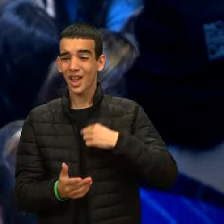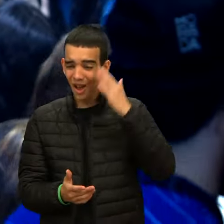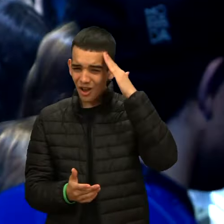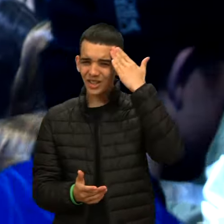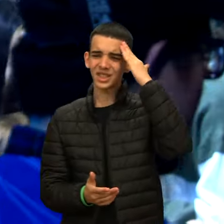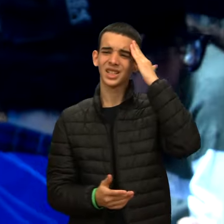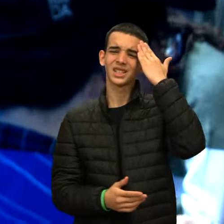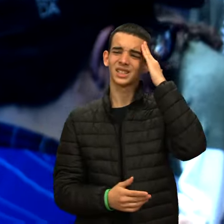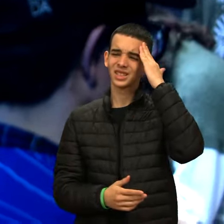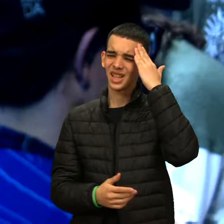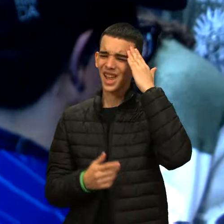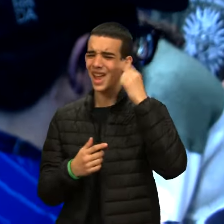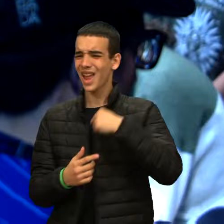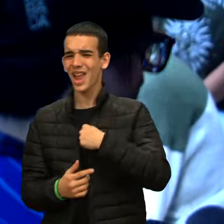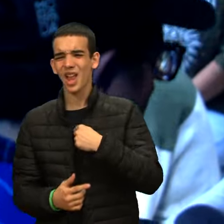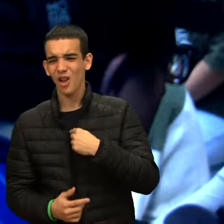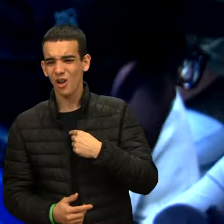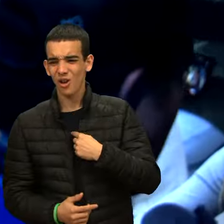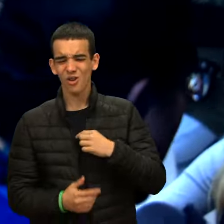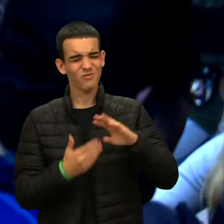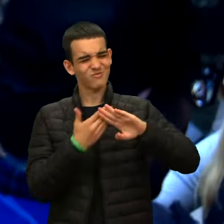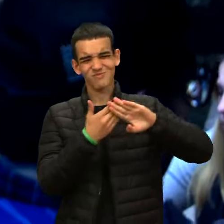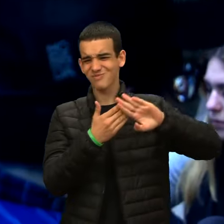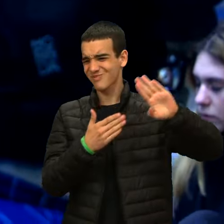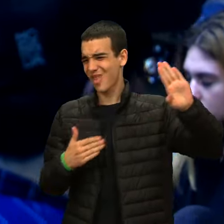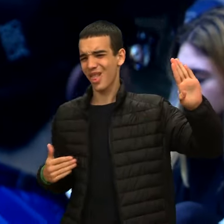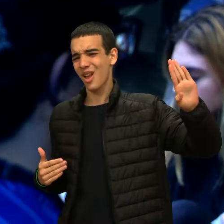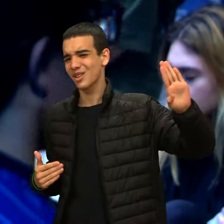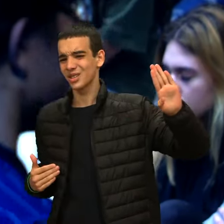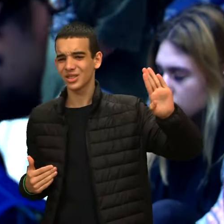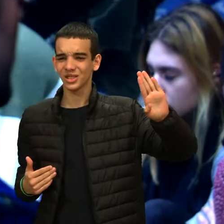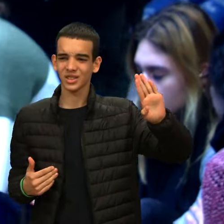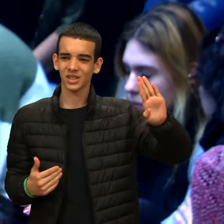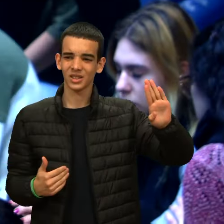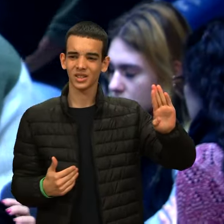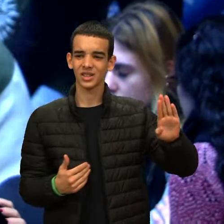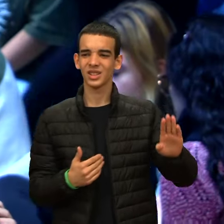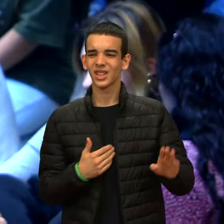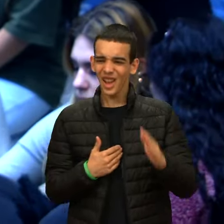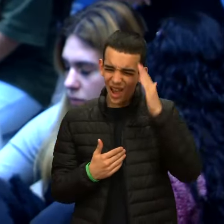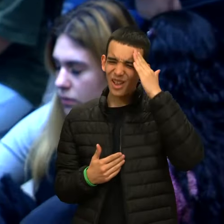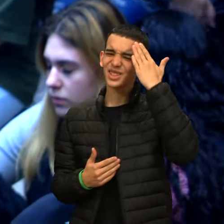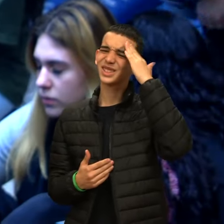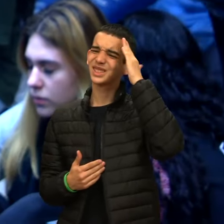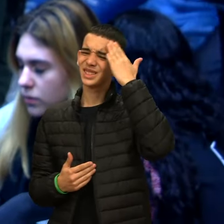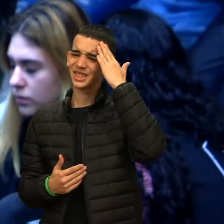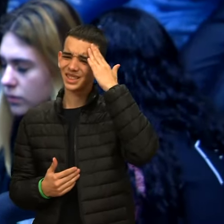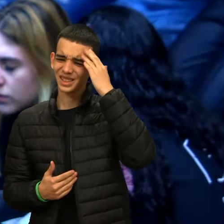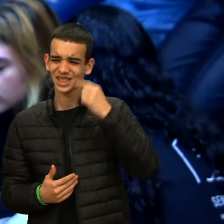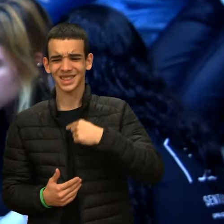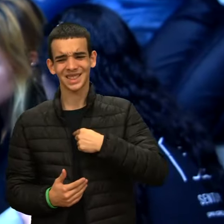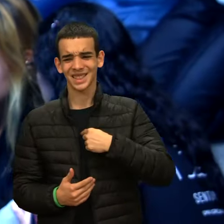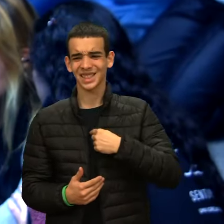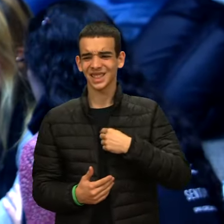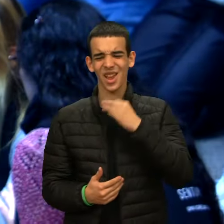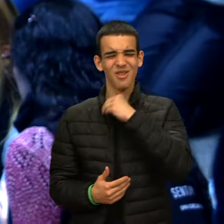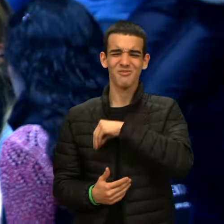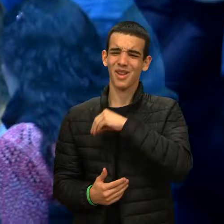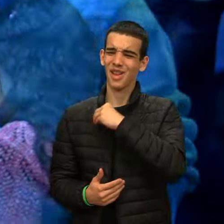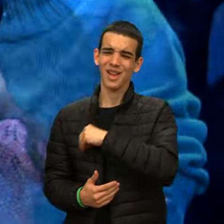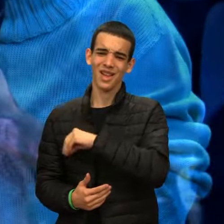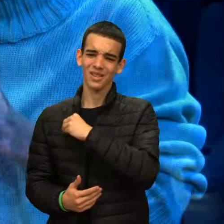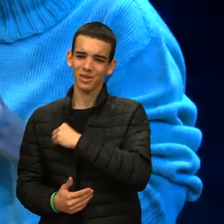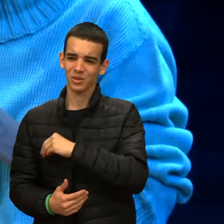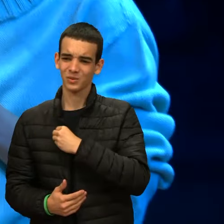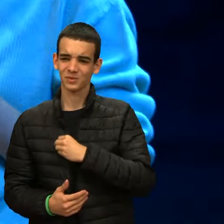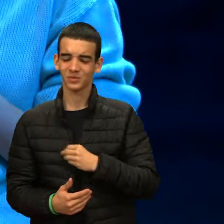longe do Senhor. Eu entendi que eu sou pecador. mas eu preciso do Senhor.